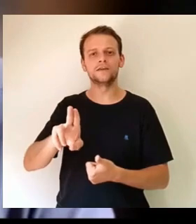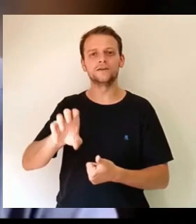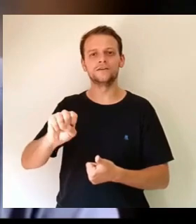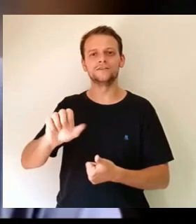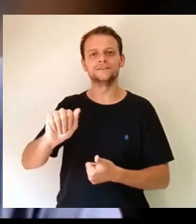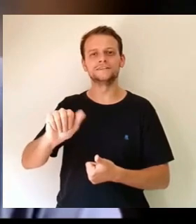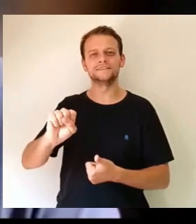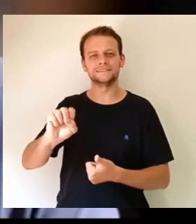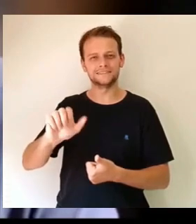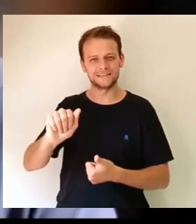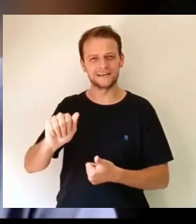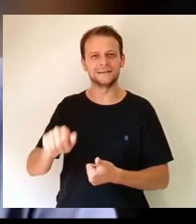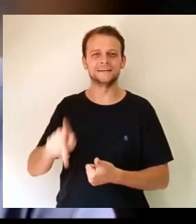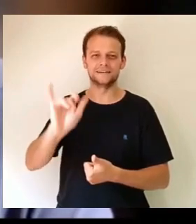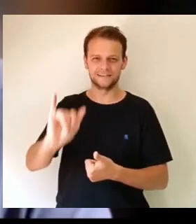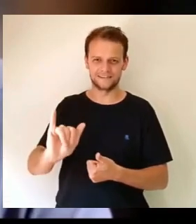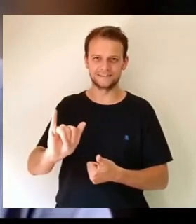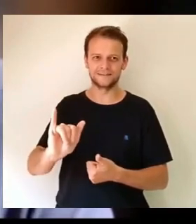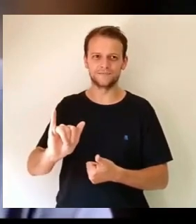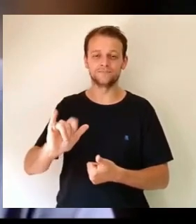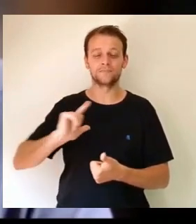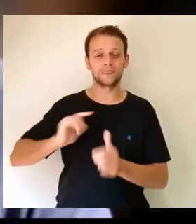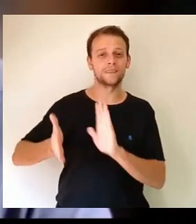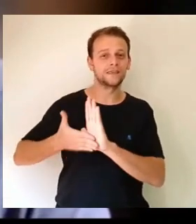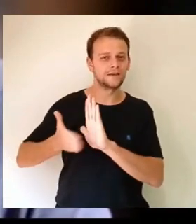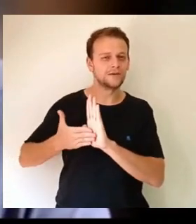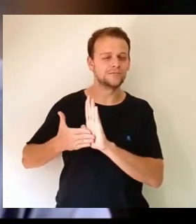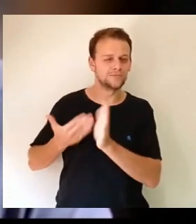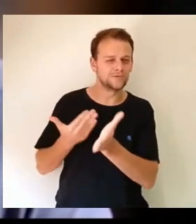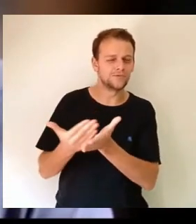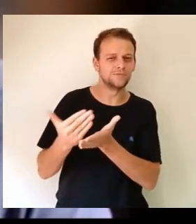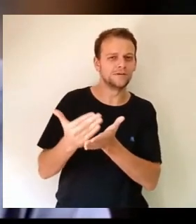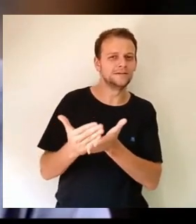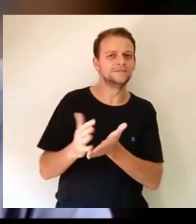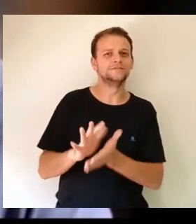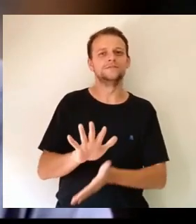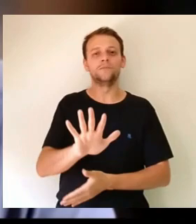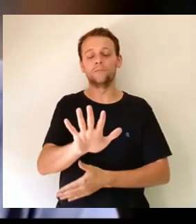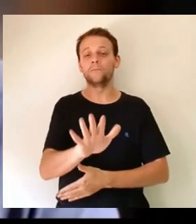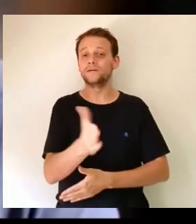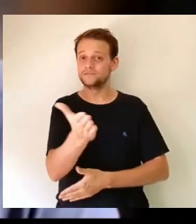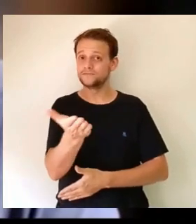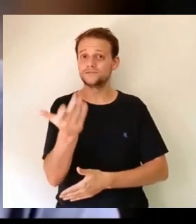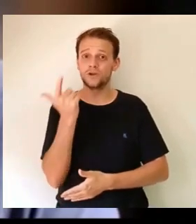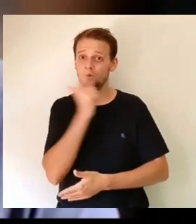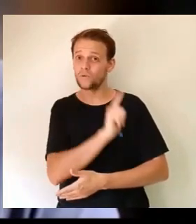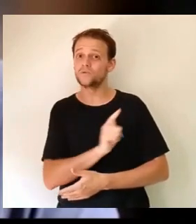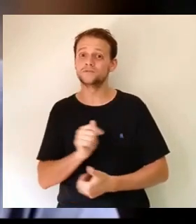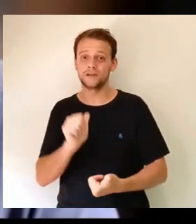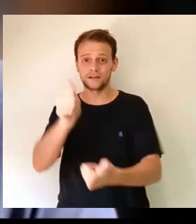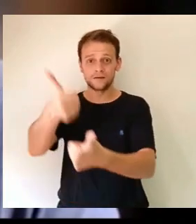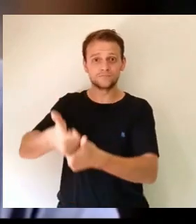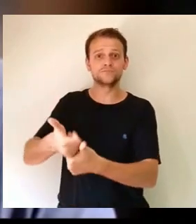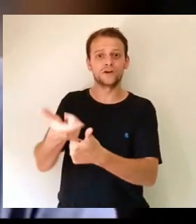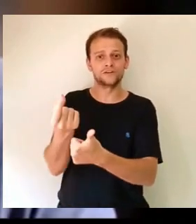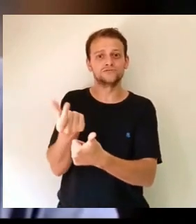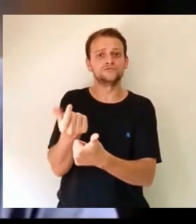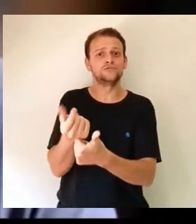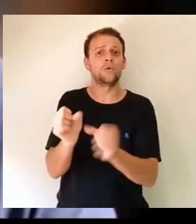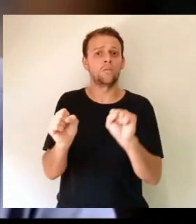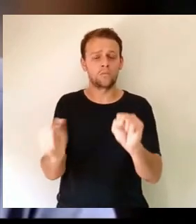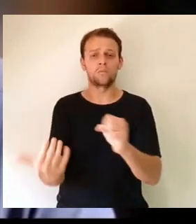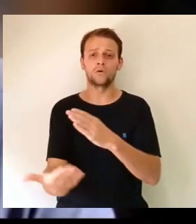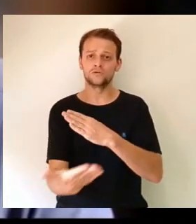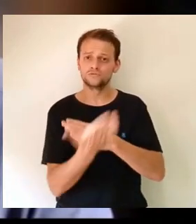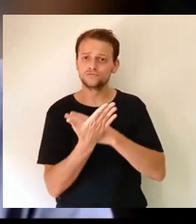apoia.se/RomeuSasaki, vai ver ainda. Eu não atualizei o texto, ainda está o texto da proposta inicial, mas você ainda consegue apoiar com